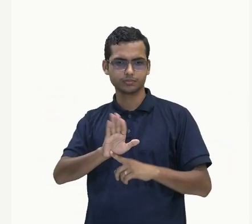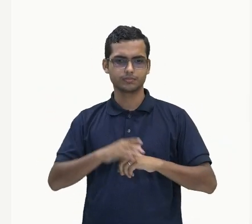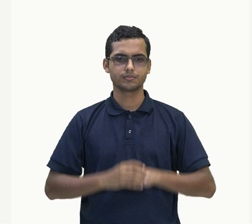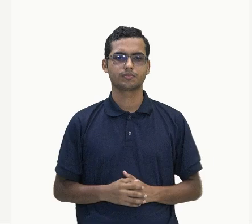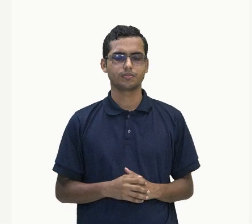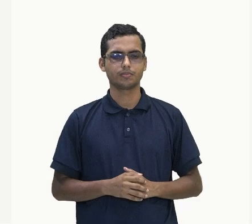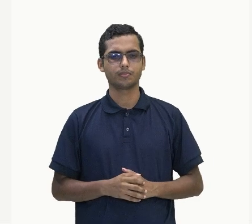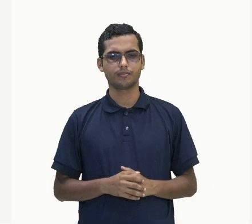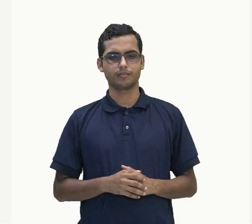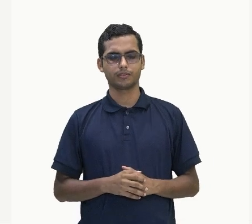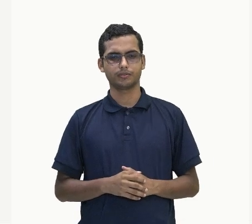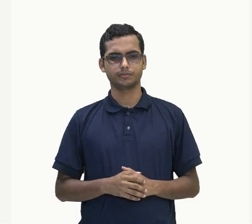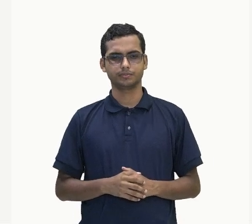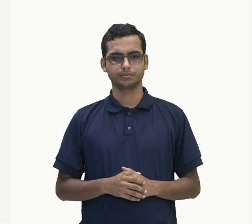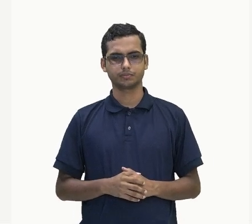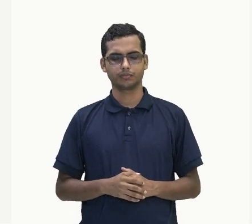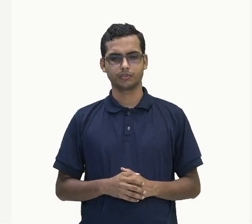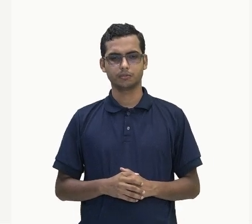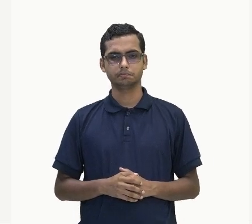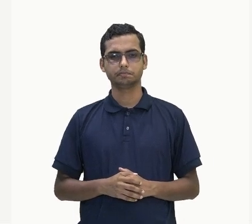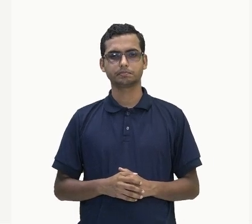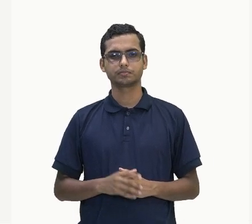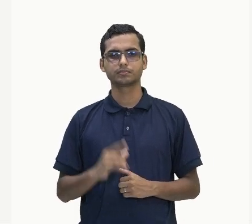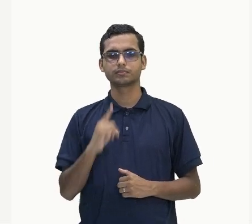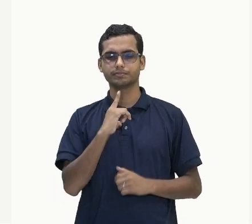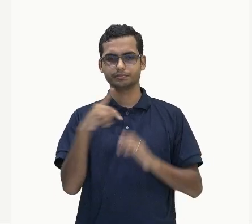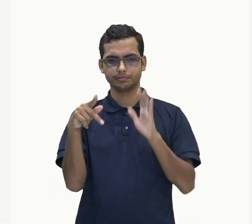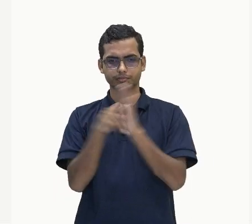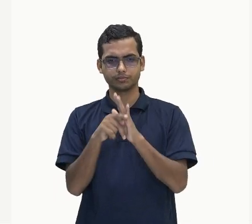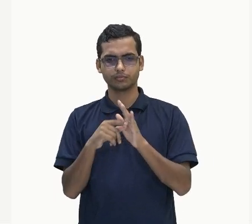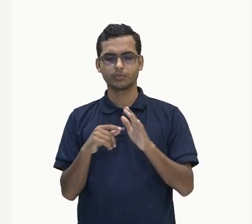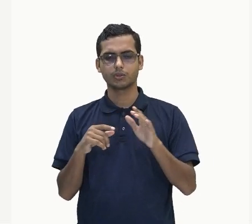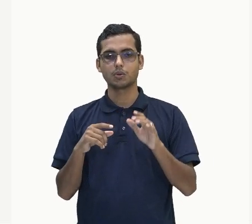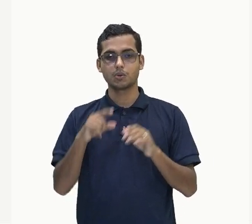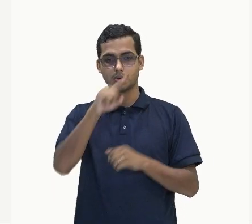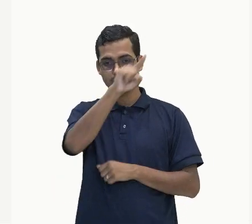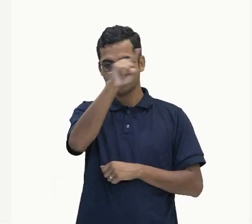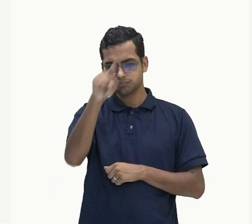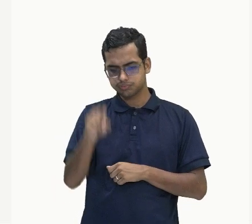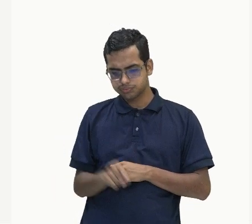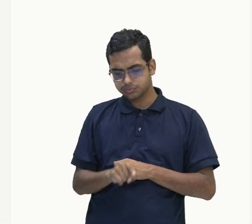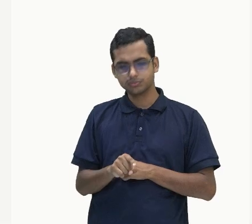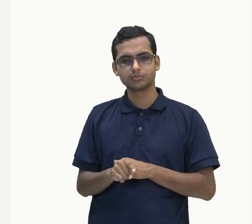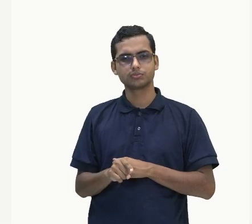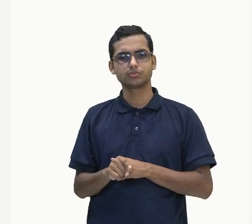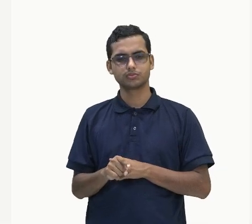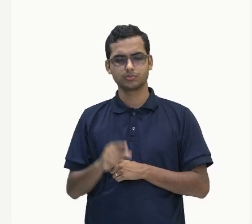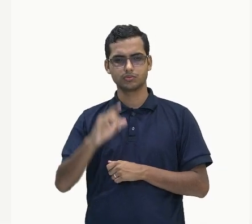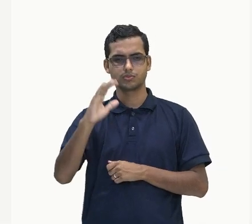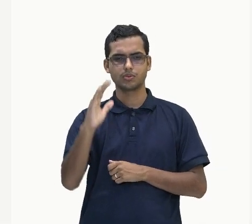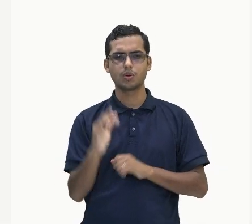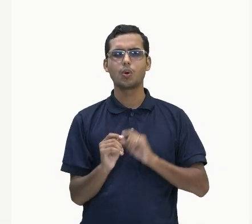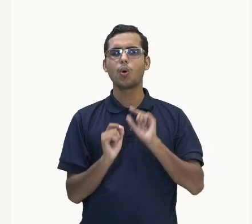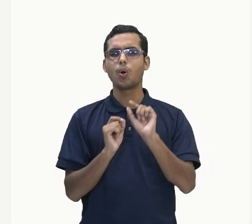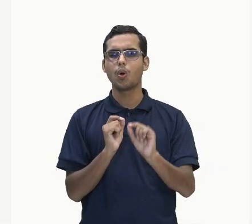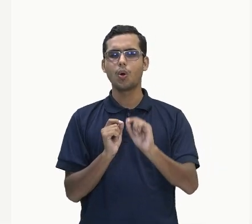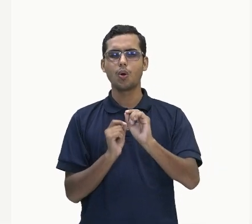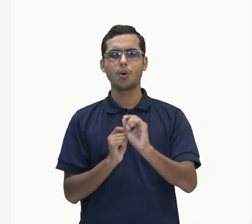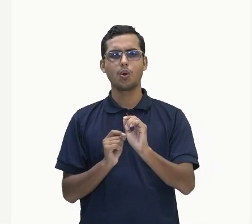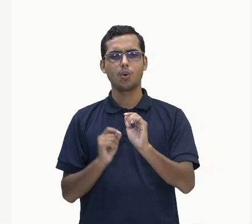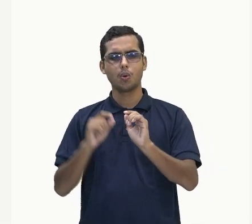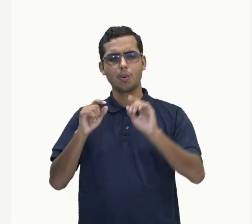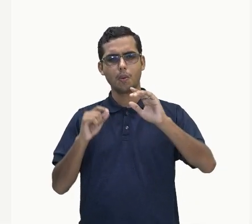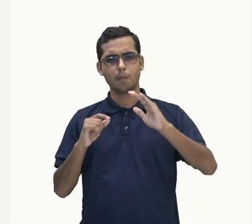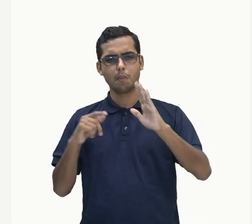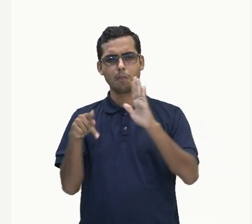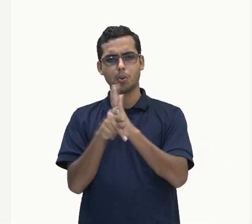eixo principal. Quando eles refletem no espelho, eles refletem numa direção que passa pelo foco do